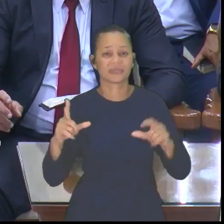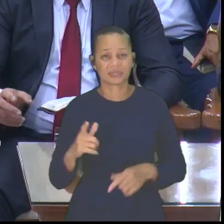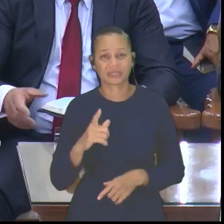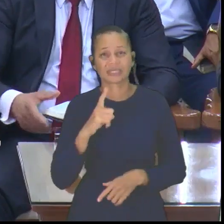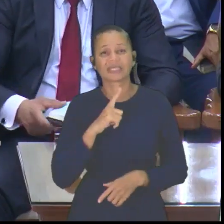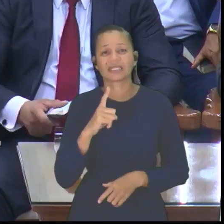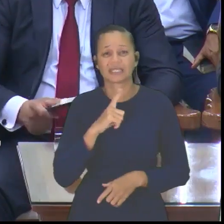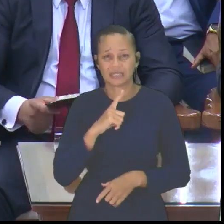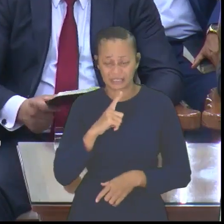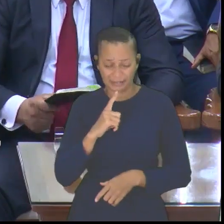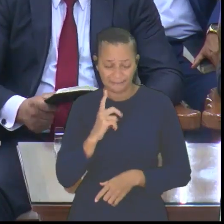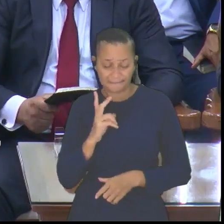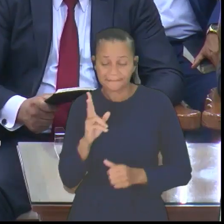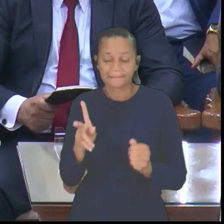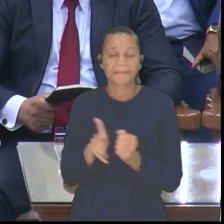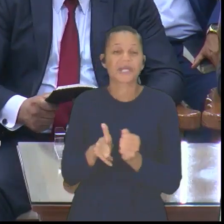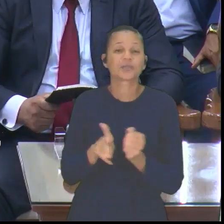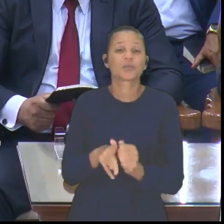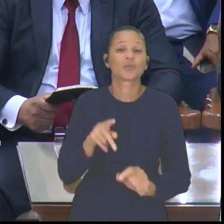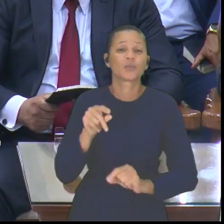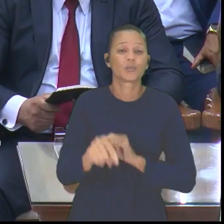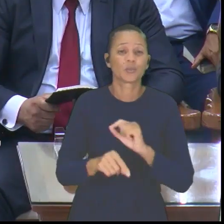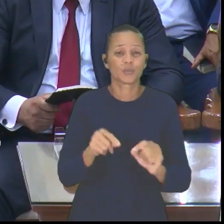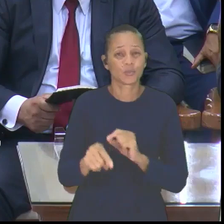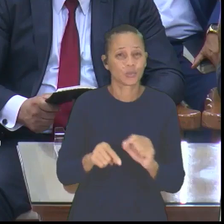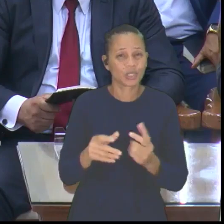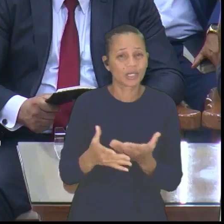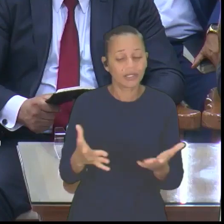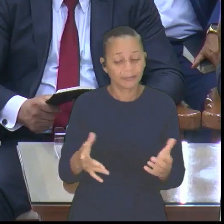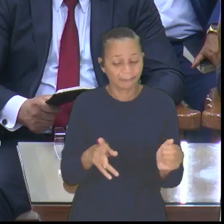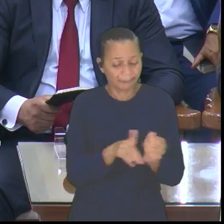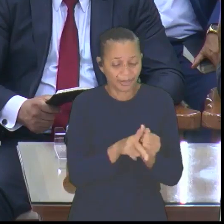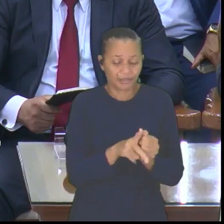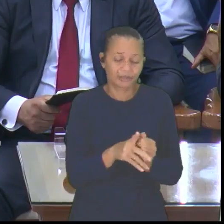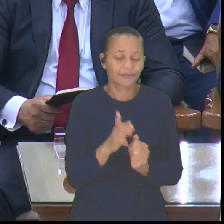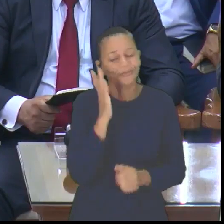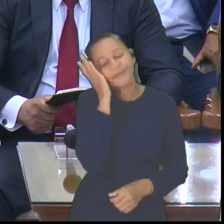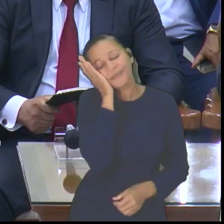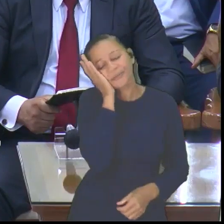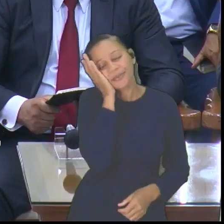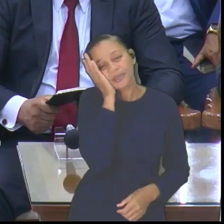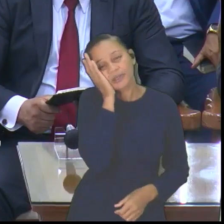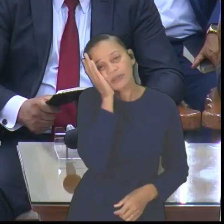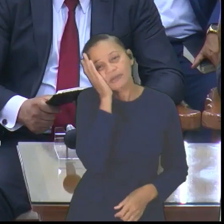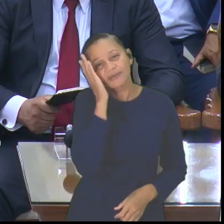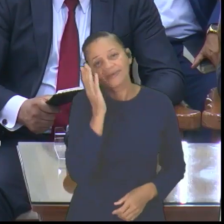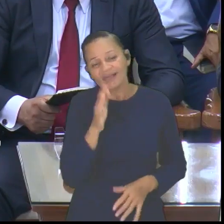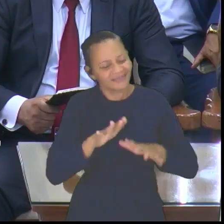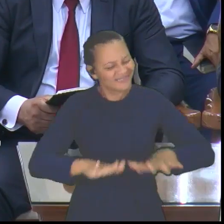e o despertou. Pedro estava o quê, irmãos? Dormindo, irmão. Porque crente é assim.